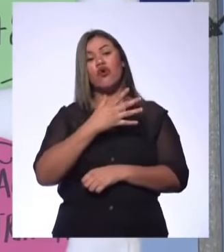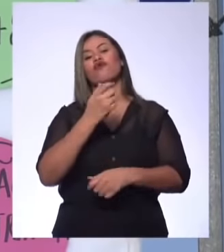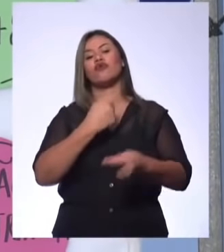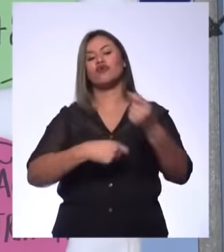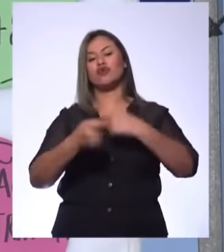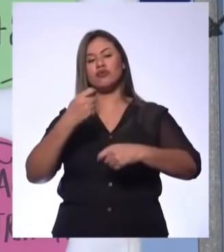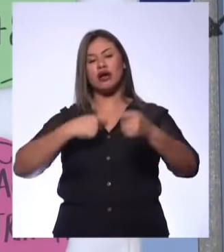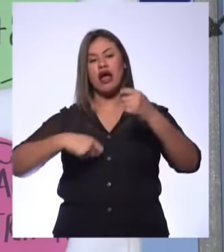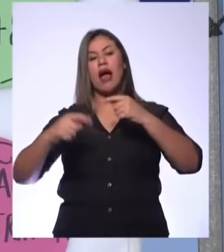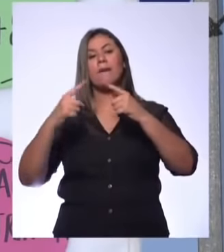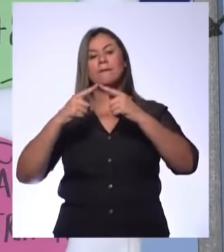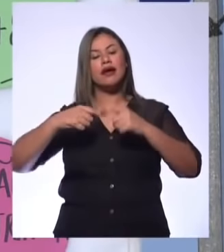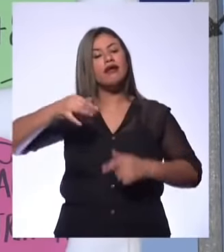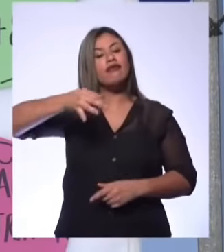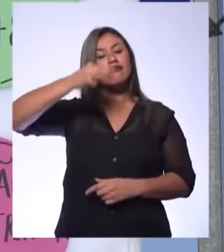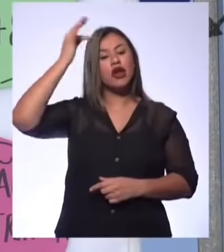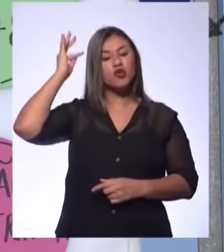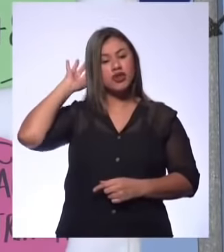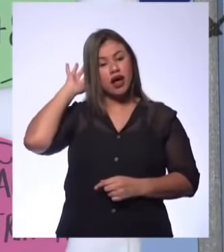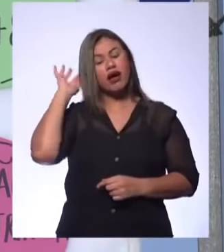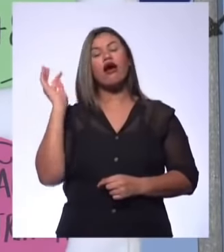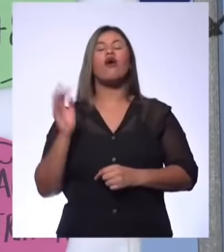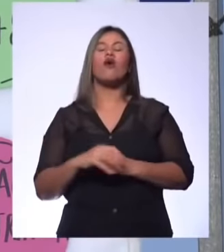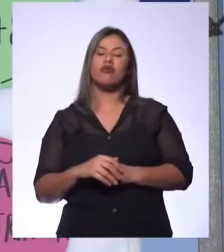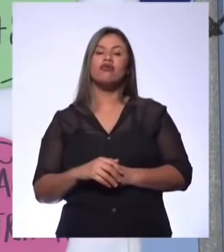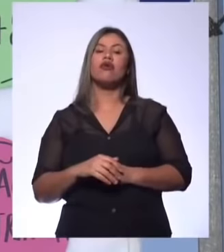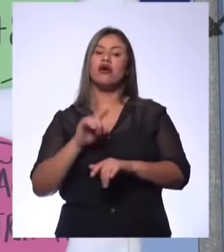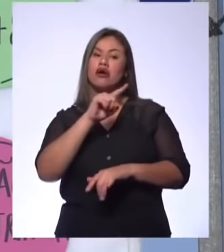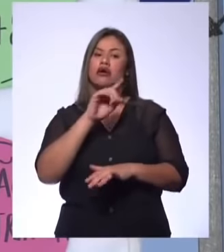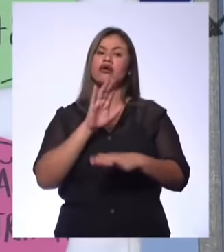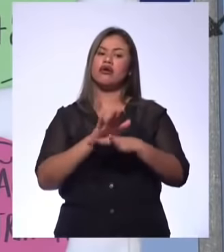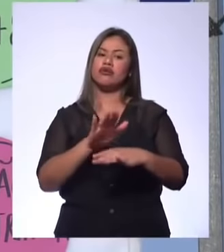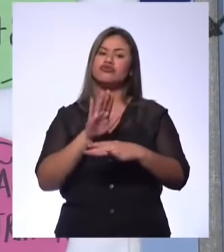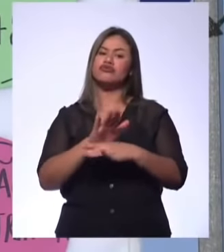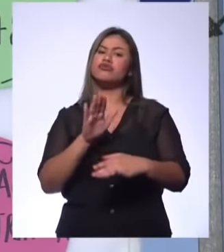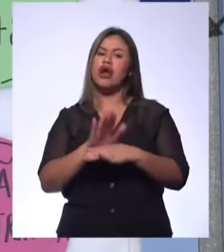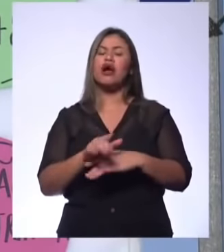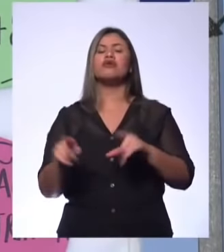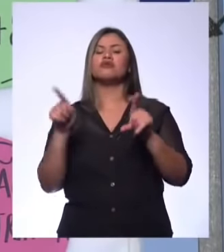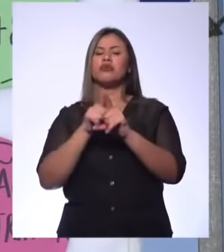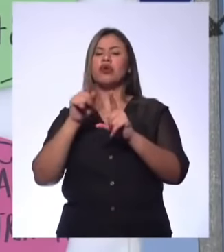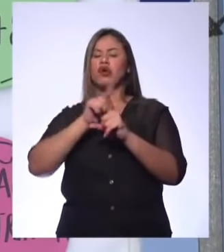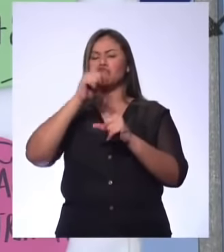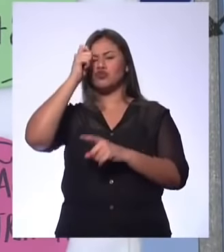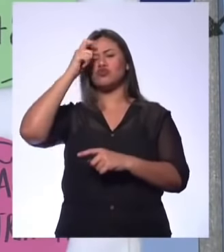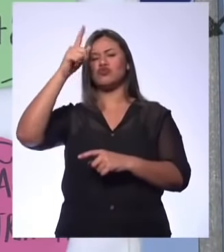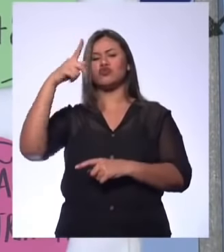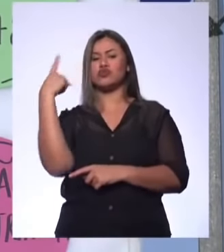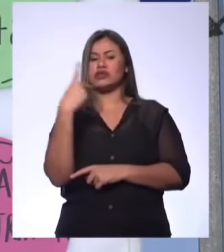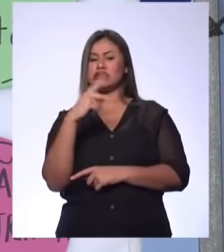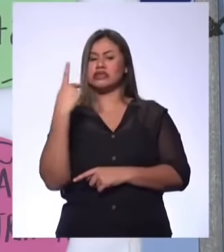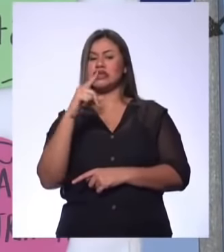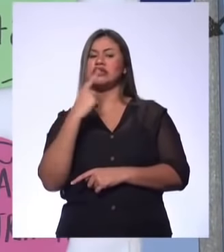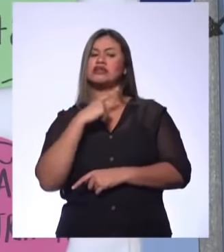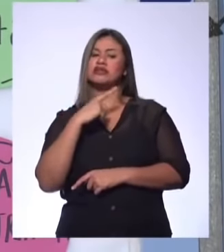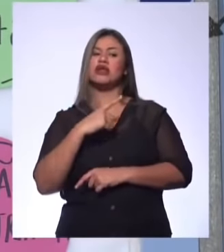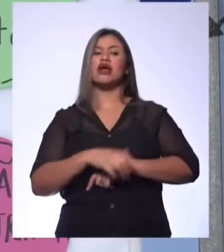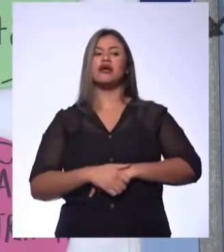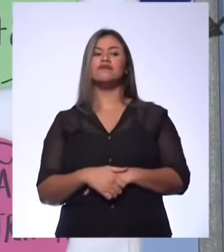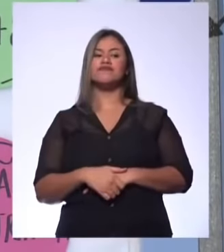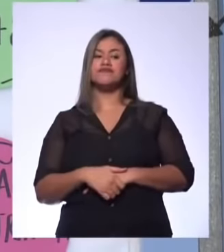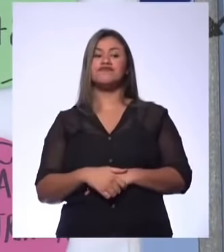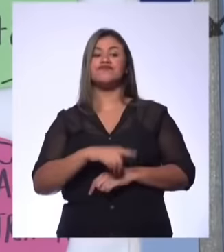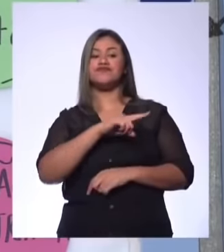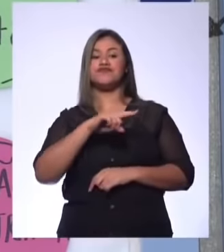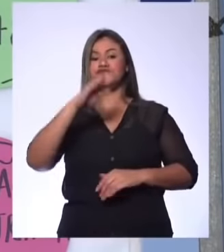que é o feudalismo. Eles ajudaram muito também trazendo a cultura deles. Os vikings, eles acreditavam aí numa